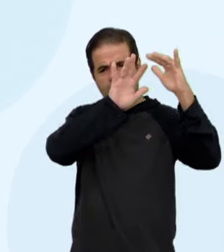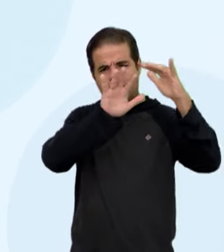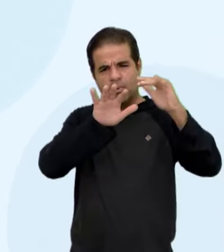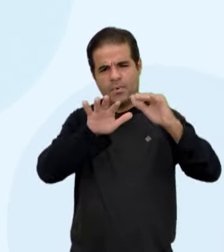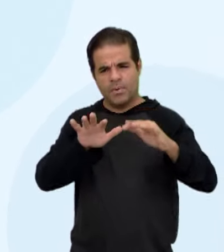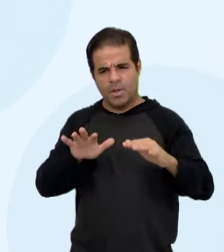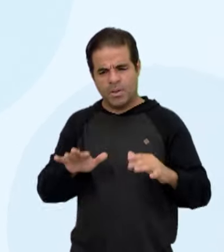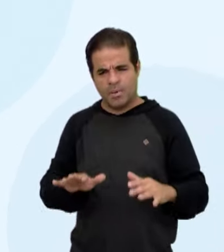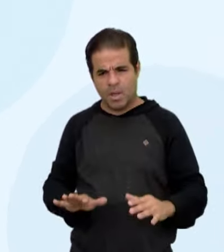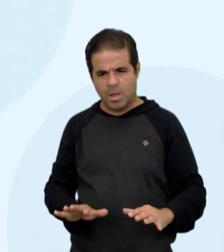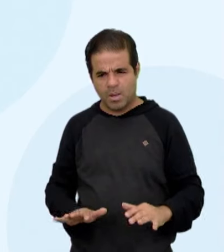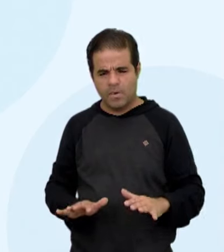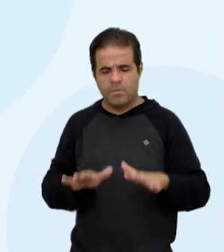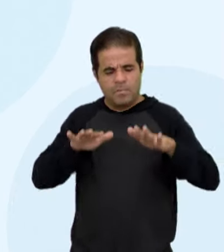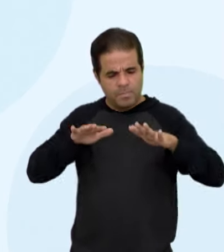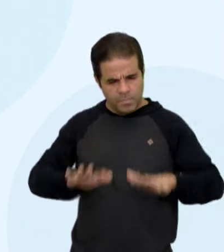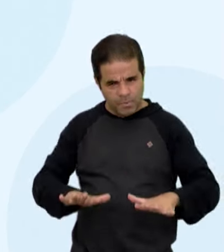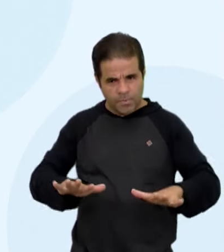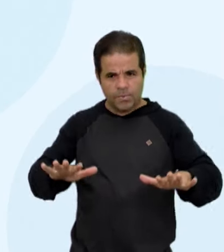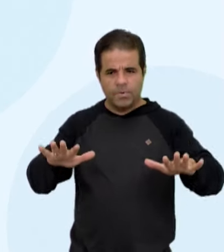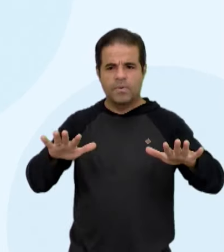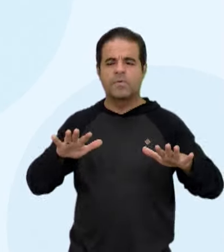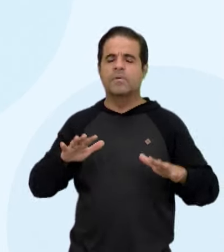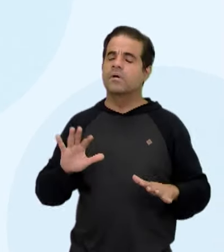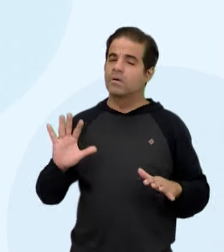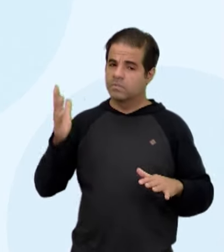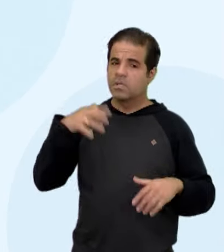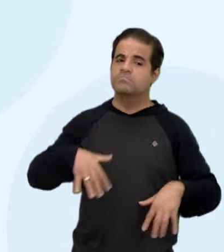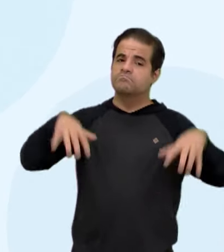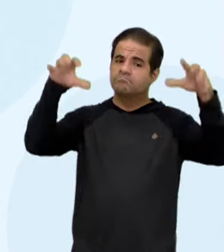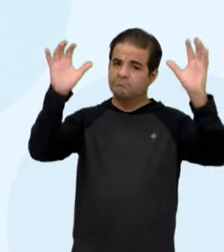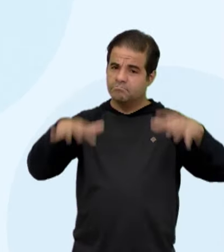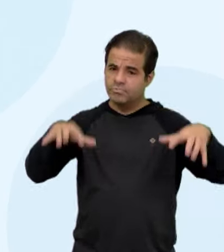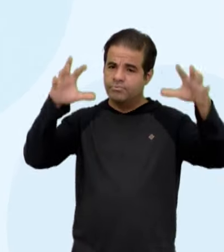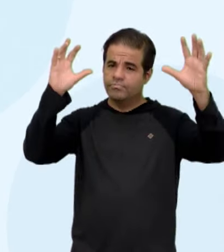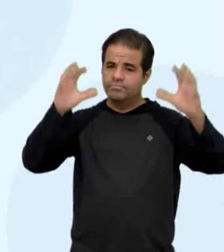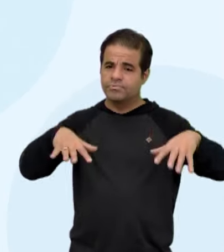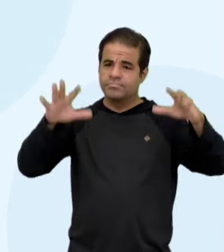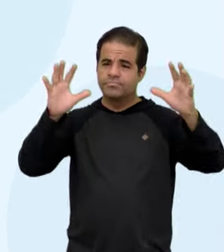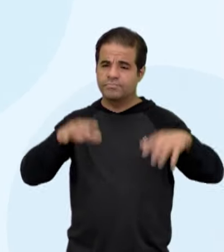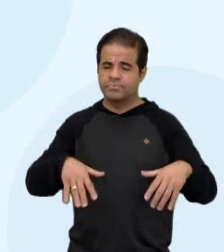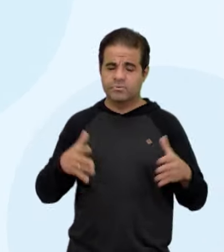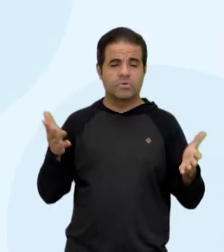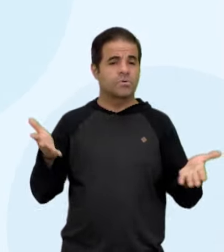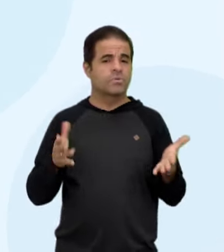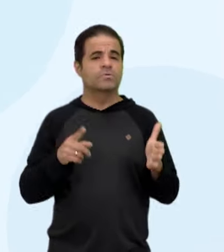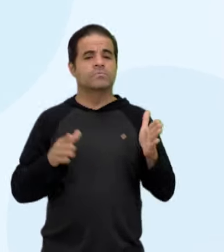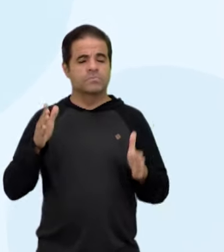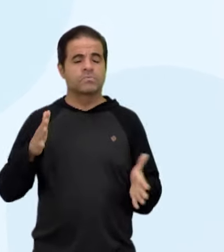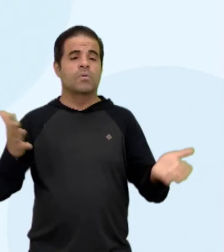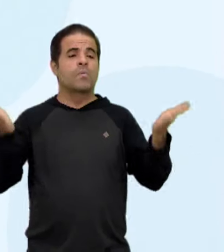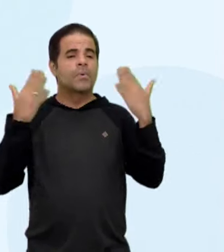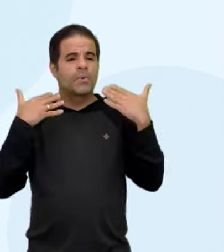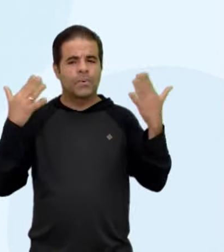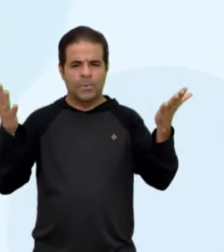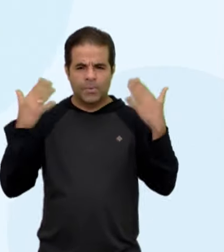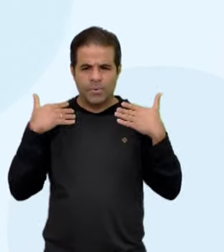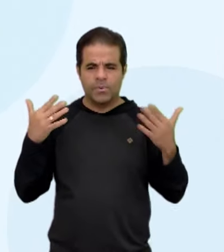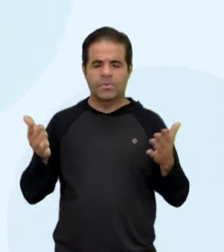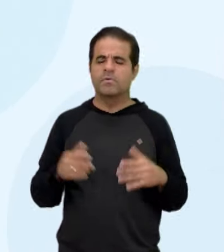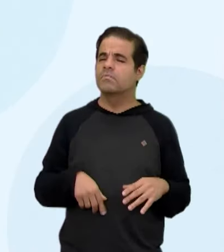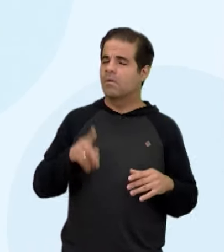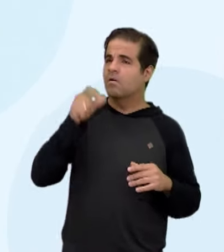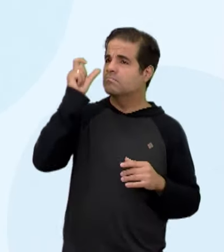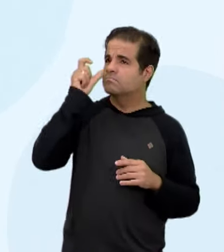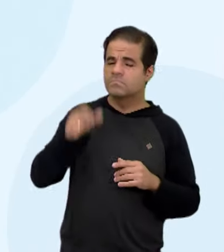região norte causa as chuvas, boa parte aí das chuvas que nós temos no período do verão. Então, olha